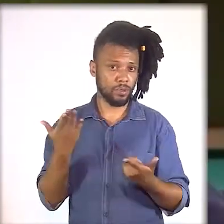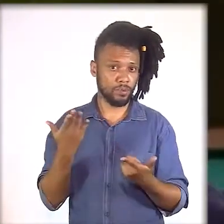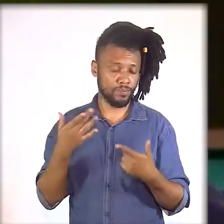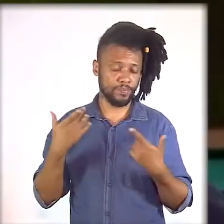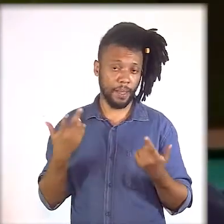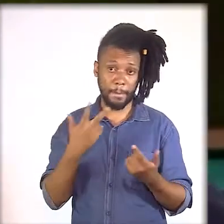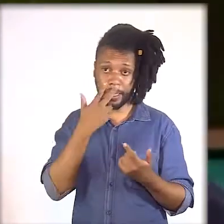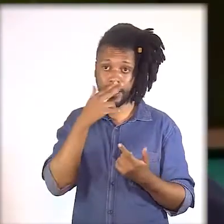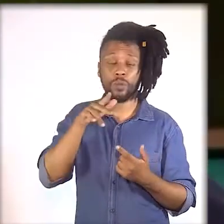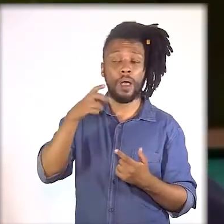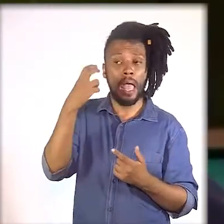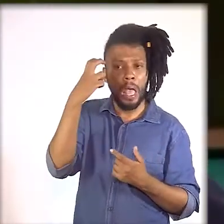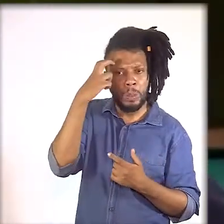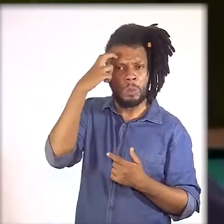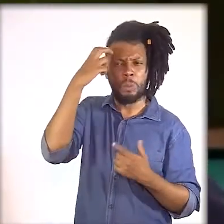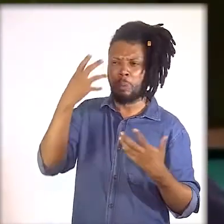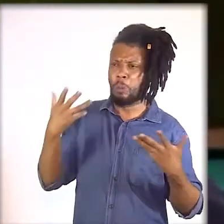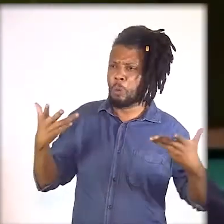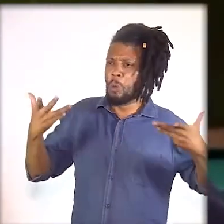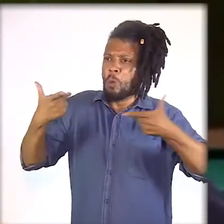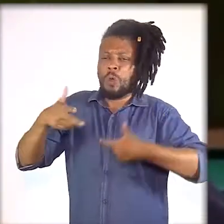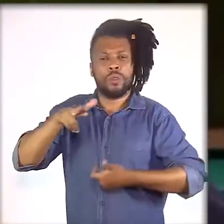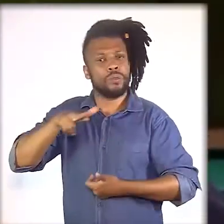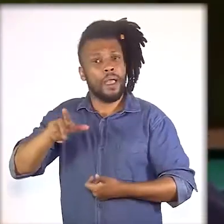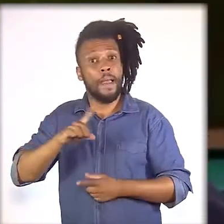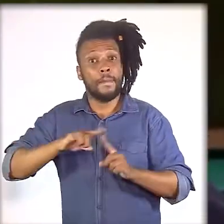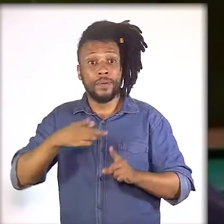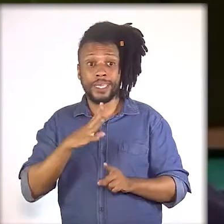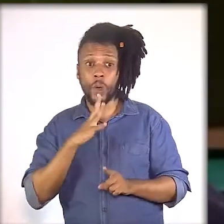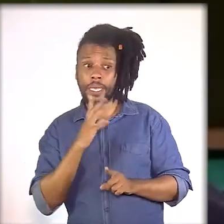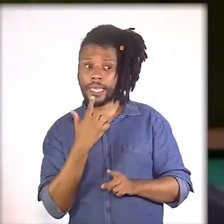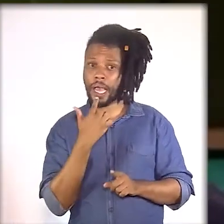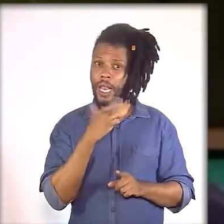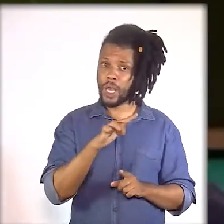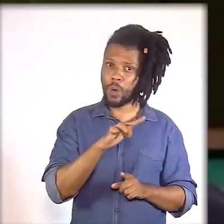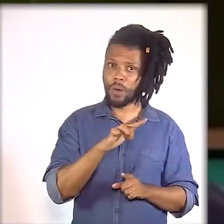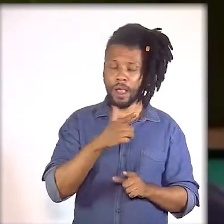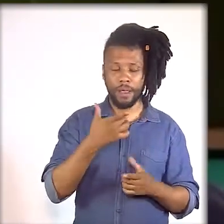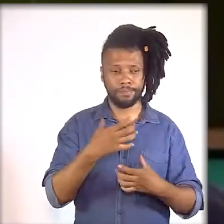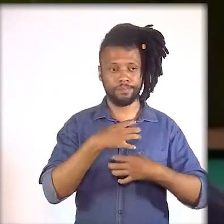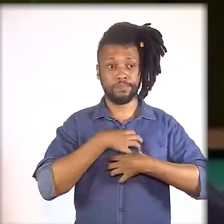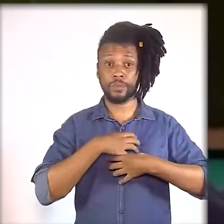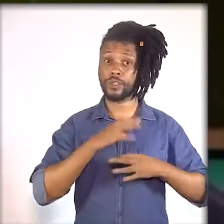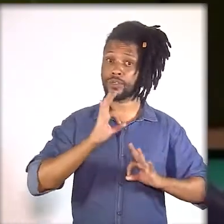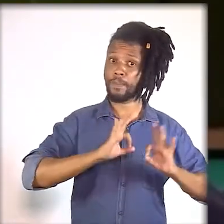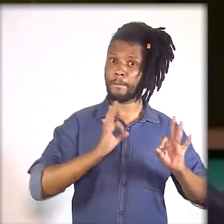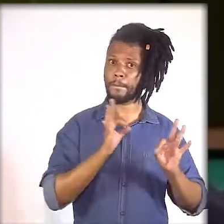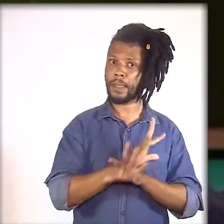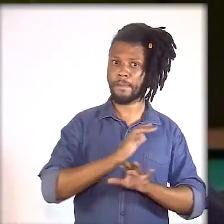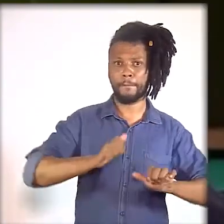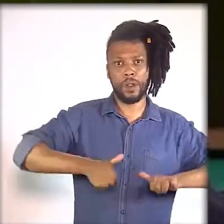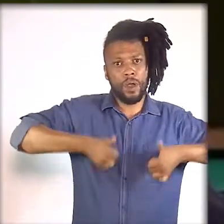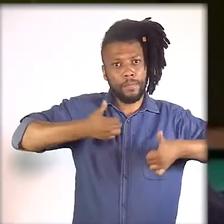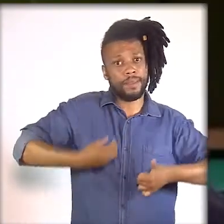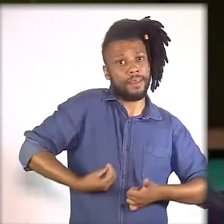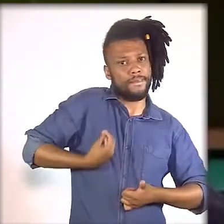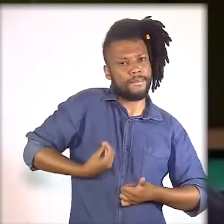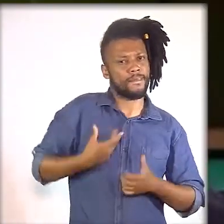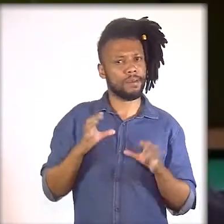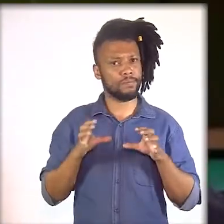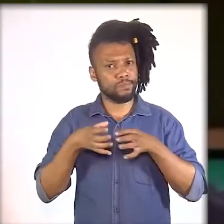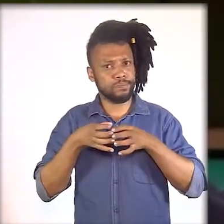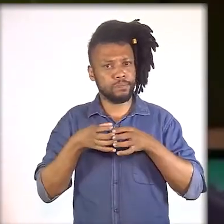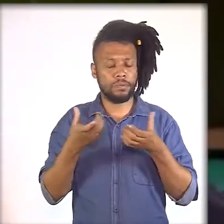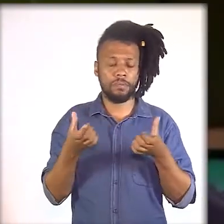pareça, não é erudição, mas conhecer a língua te equipa melhor para você conviver socialmente, em qualquer